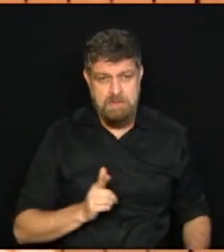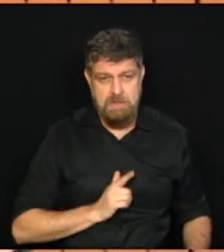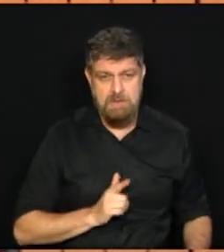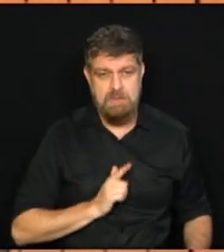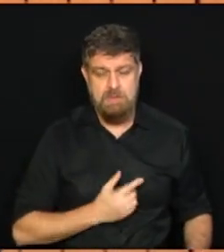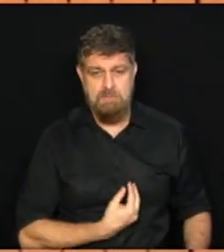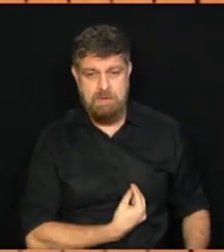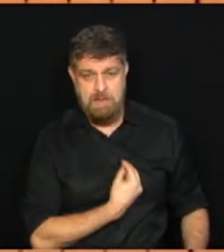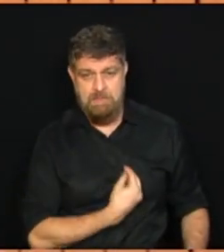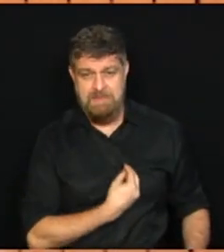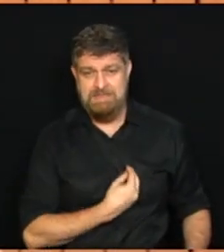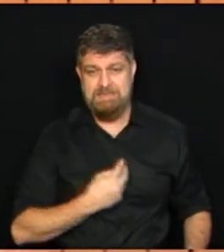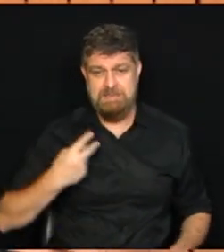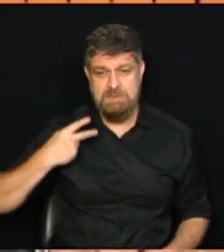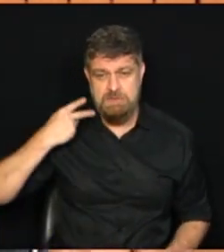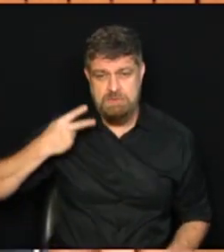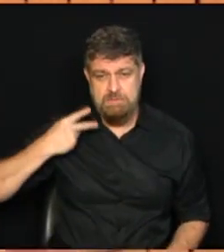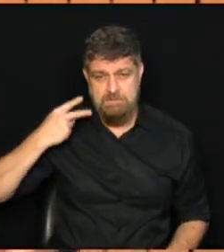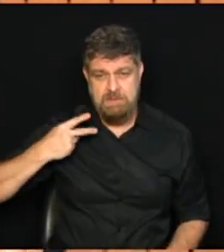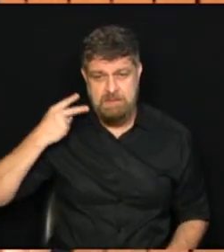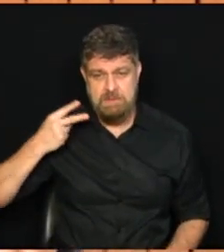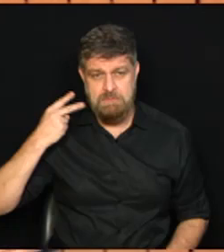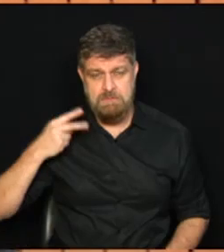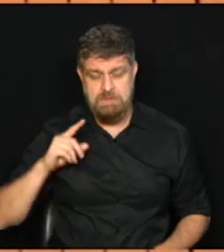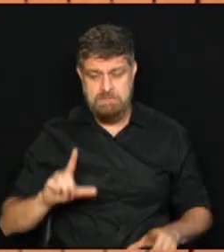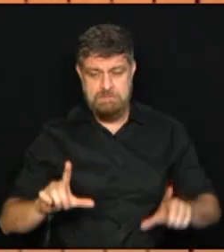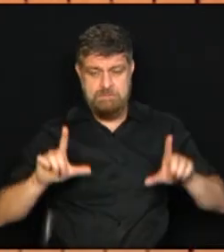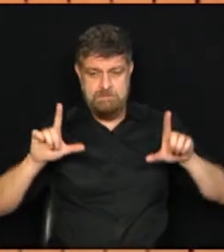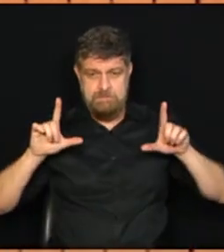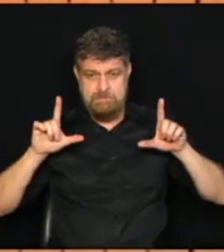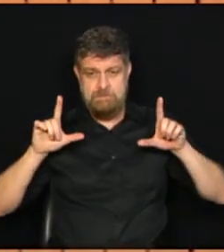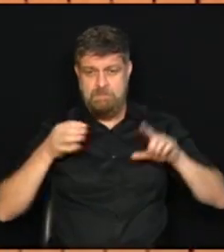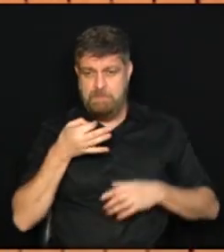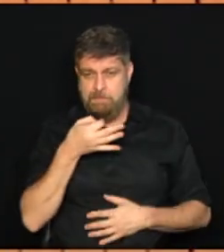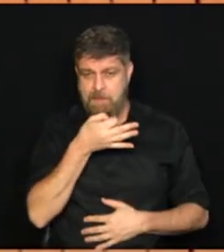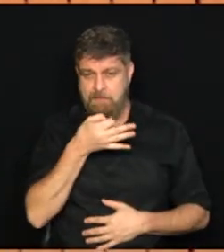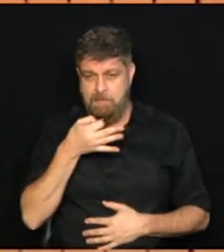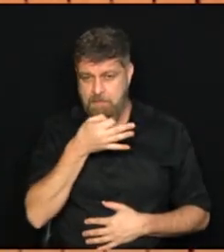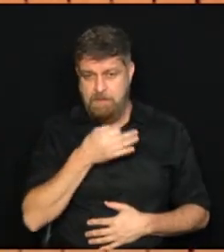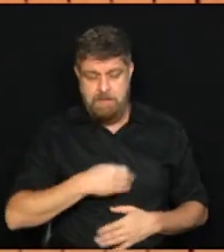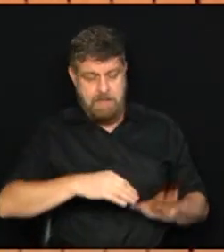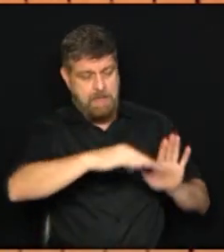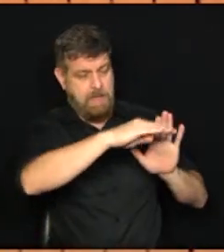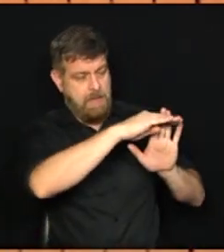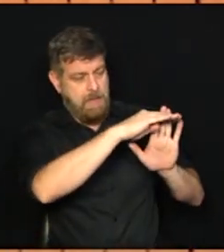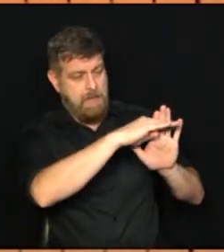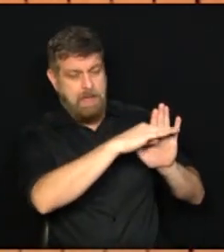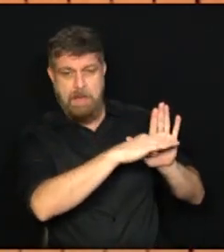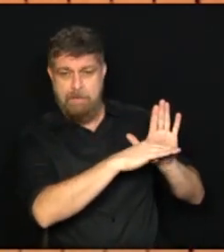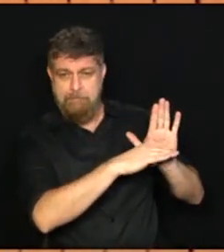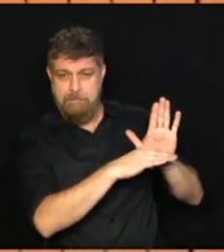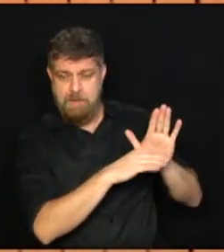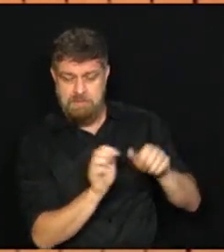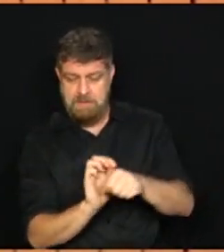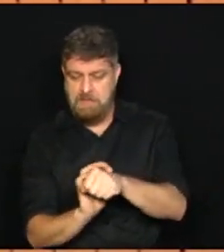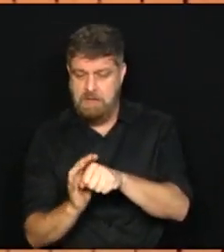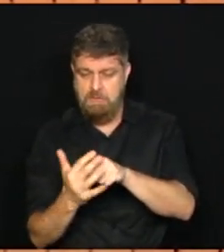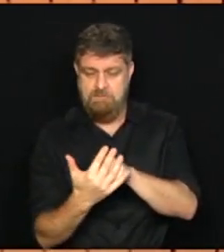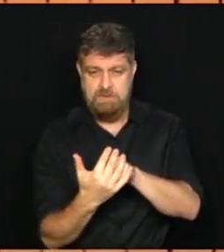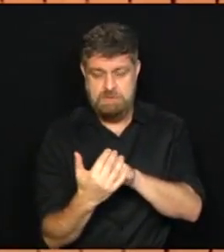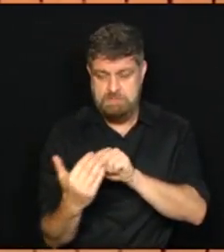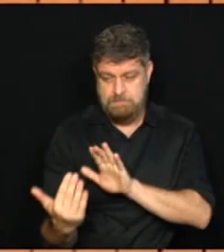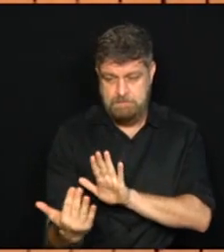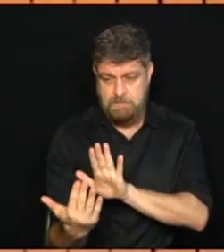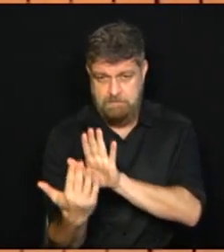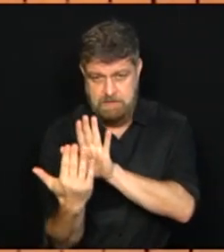participação ativa e nós colocamos como pauta o enfrentamento da Covid, né, no município